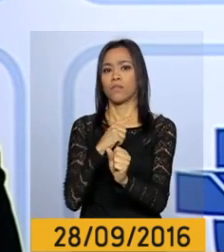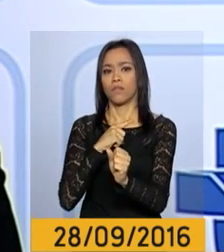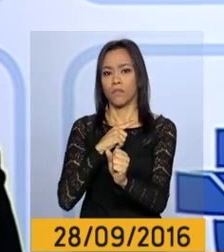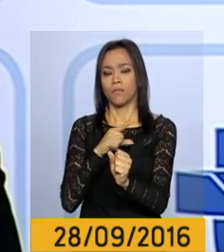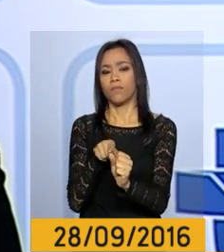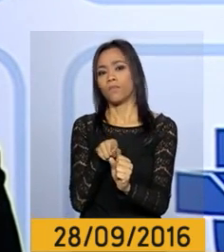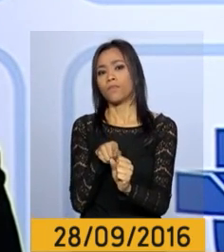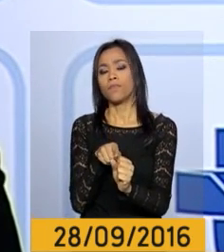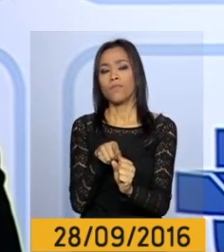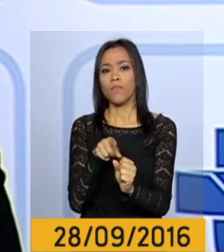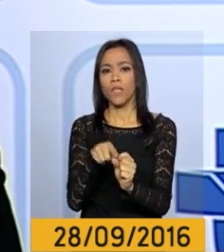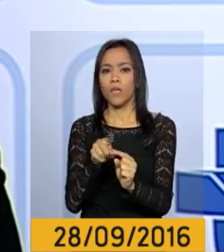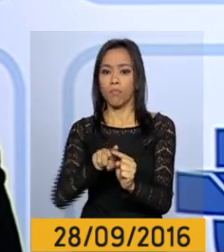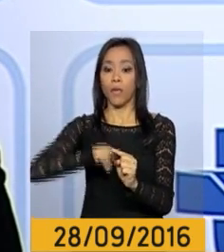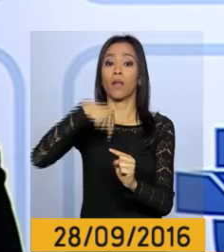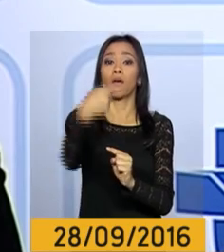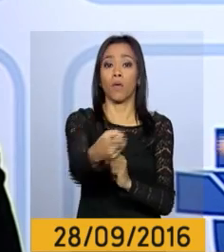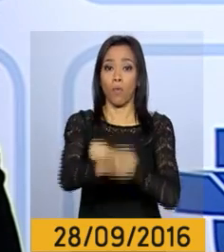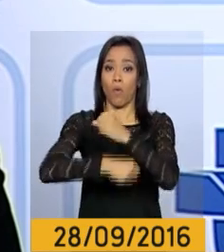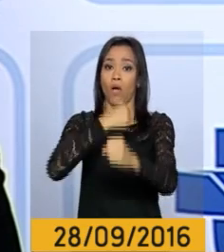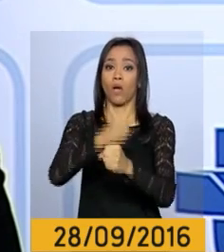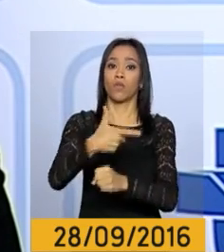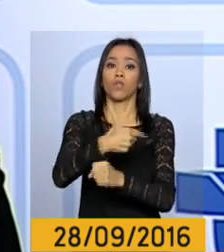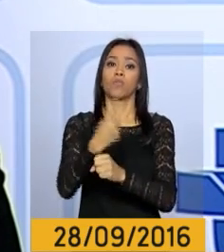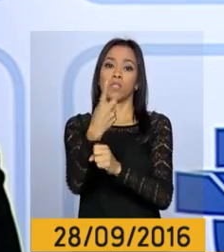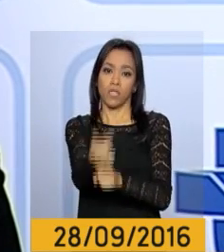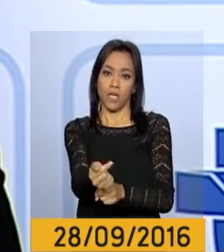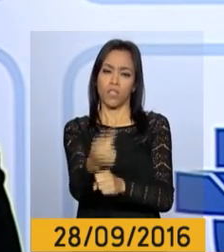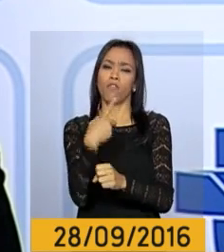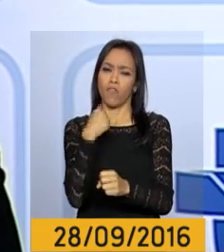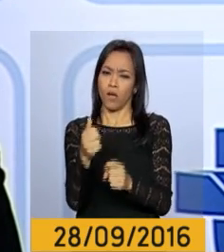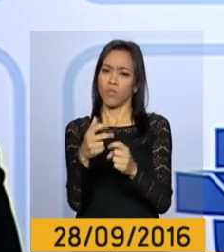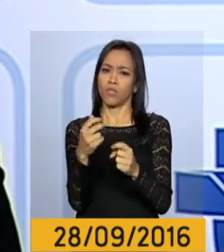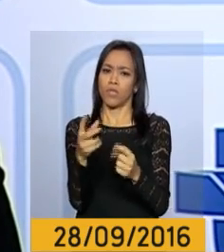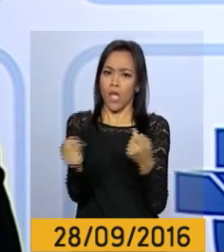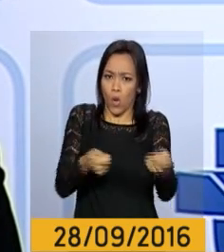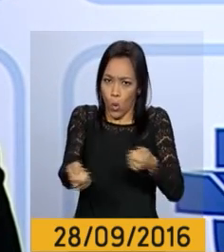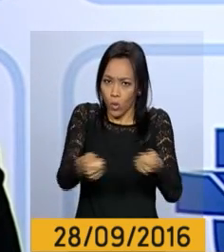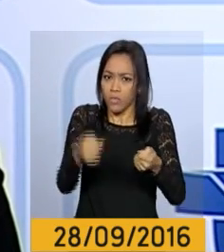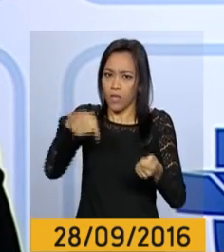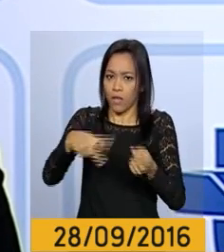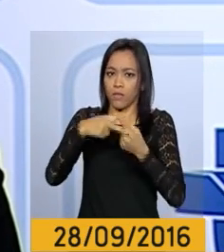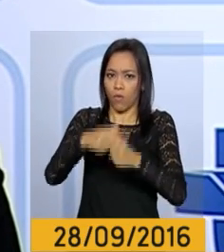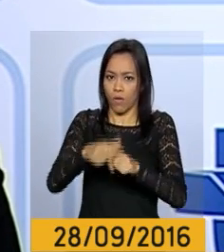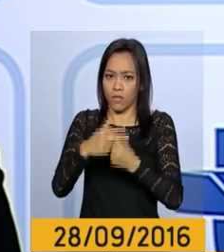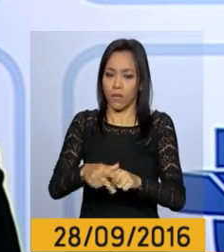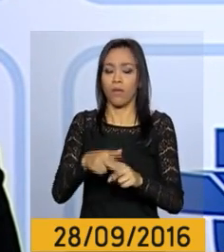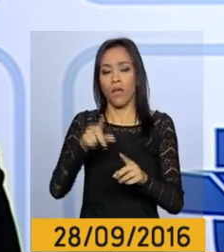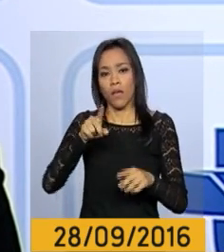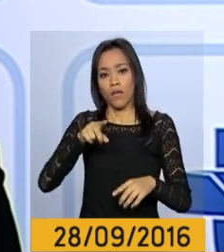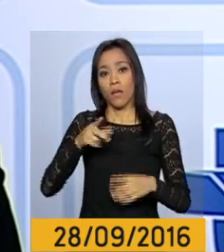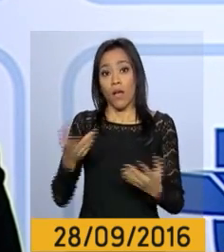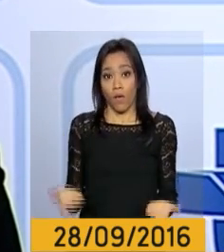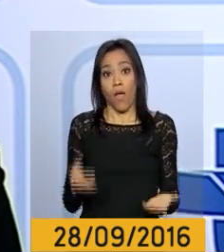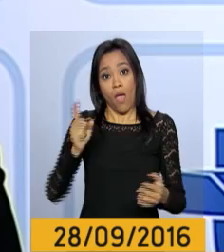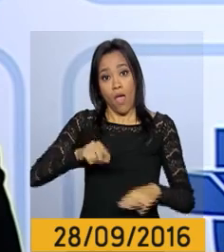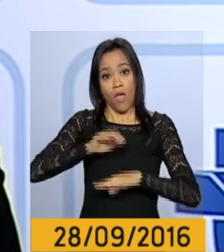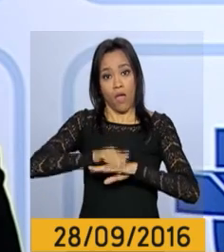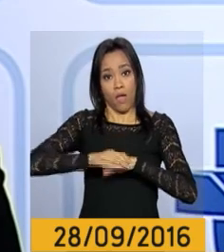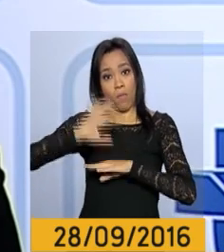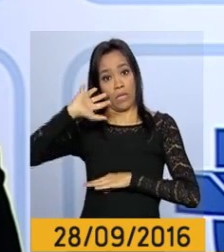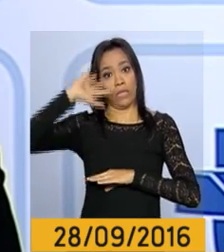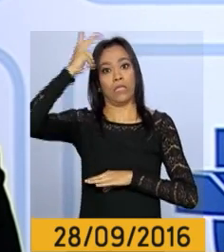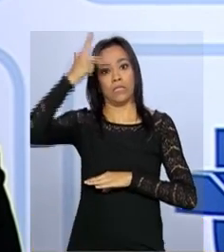pagando a 17 nós economizaríamos essa correção de qualquer maneira é uma decisão arrojada do